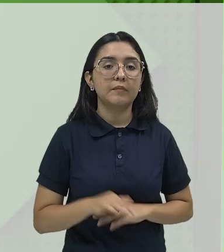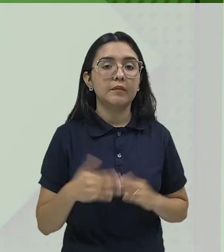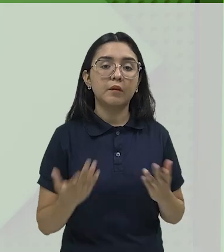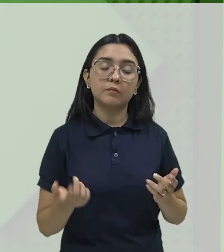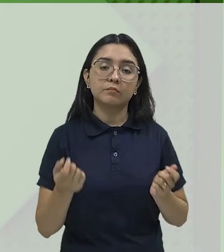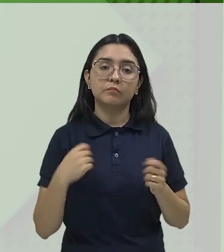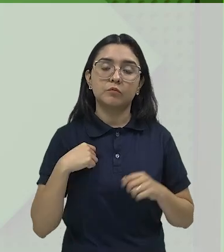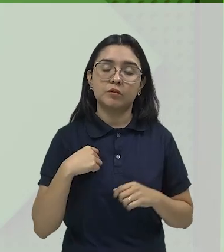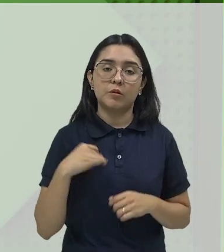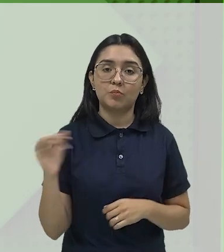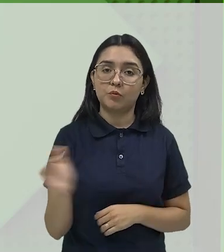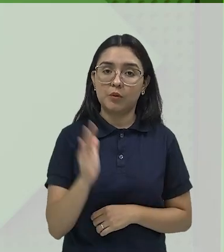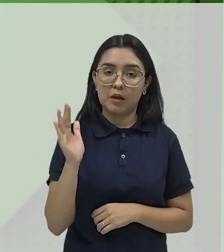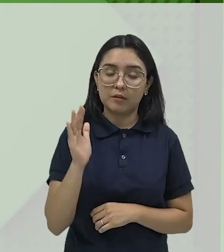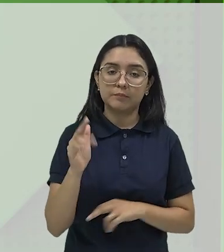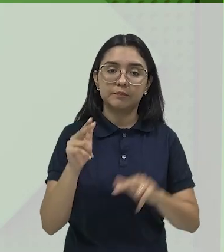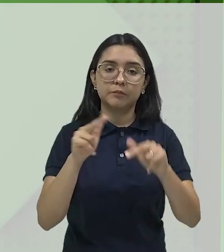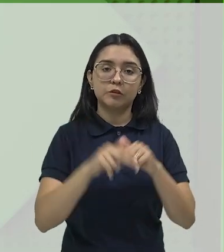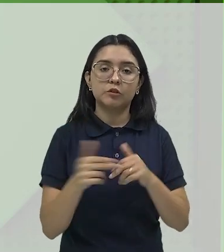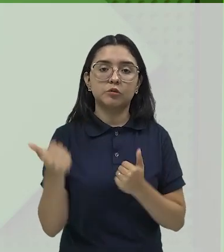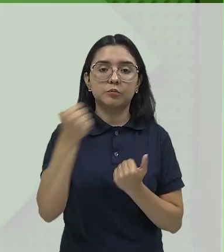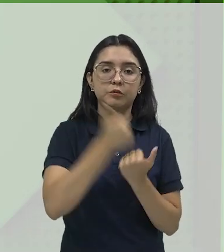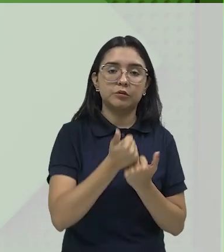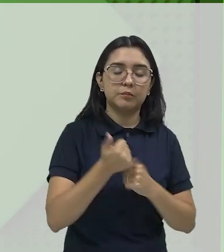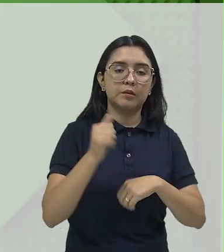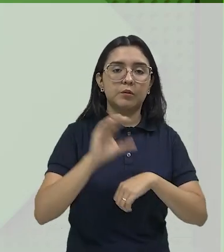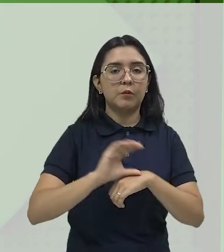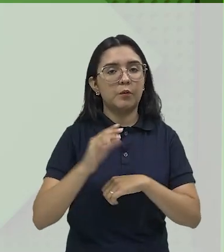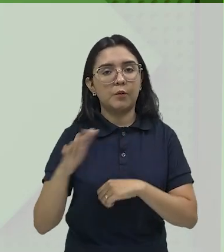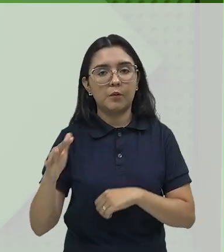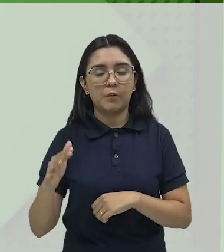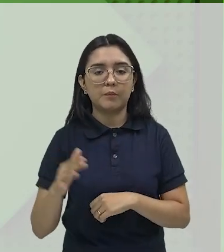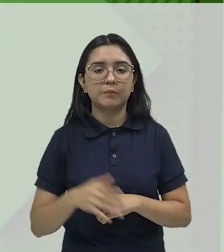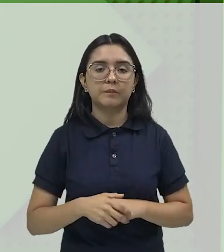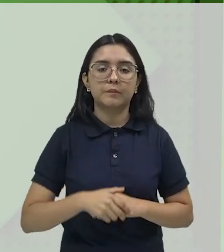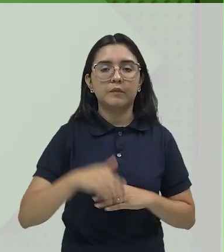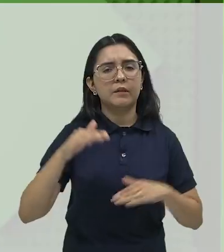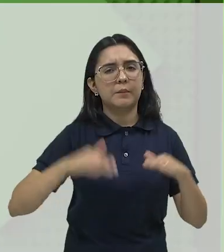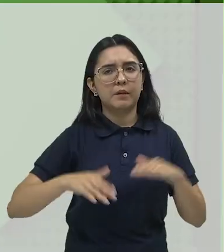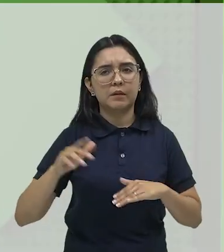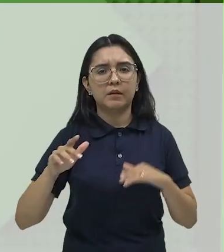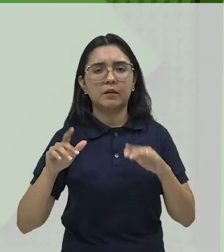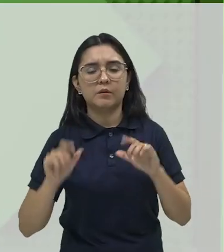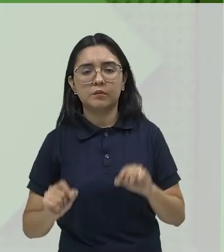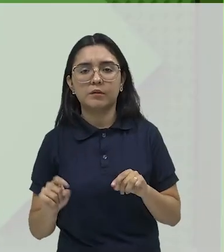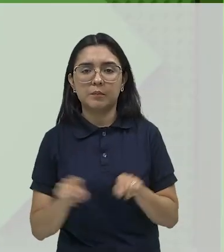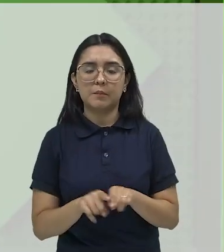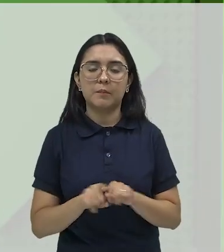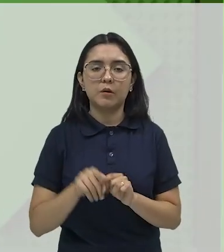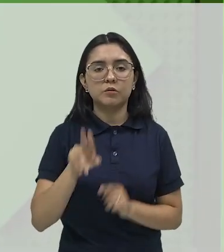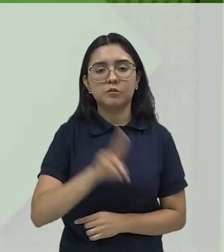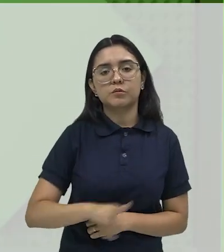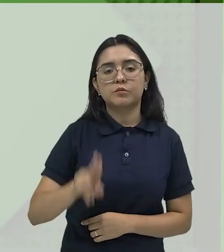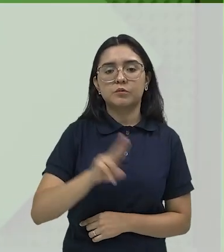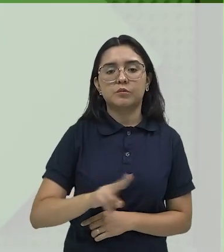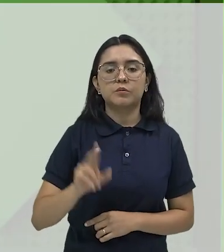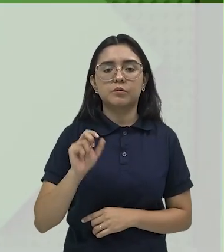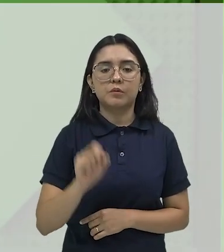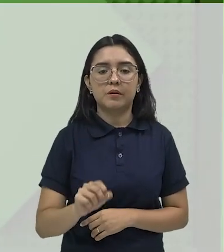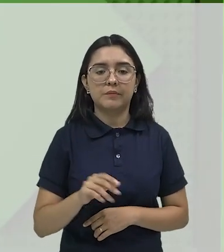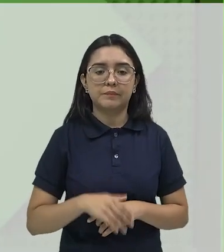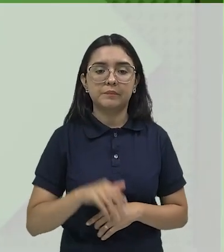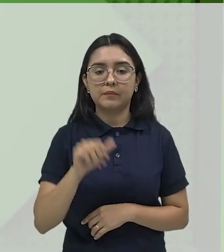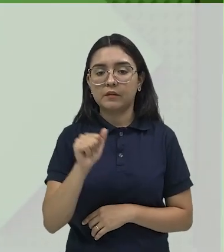muito caro, certo? E por isso é substituído pelo cobre. Dependendo do que será feito, também pode ser substituído